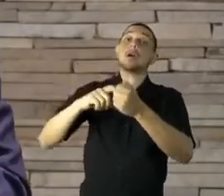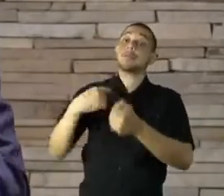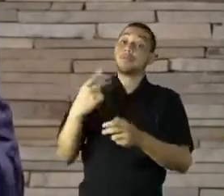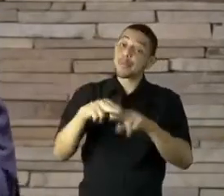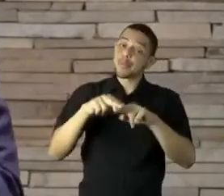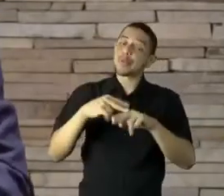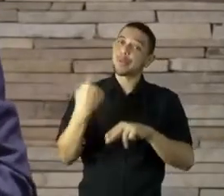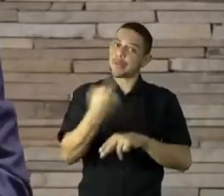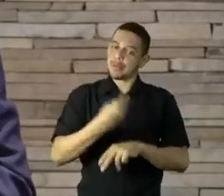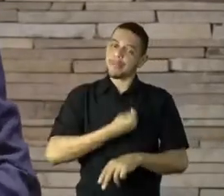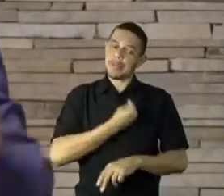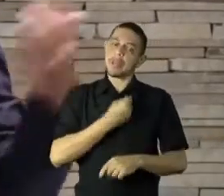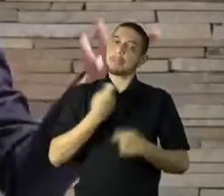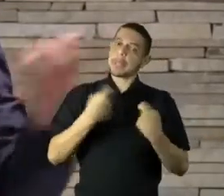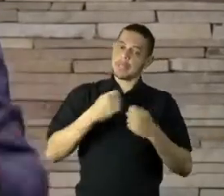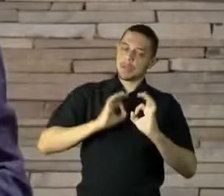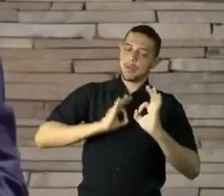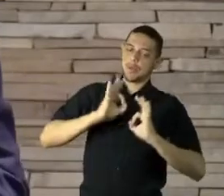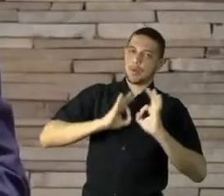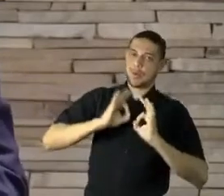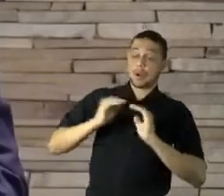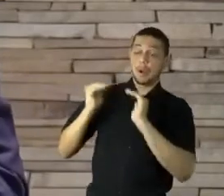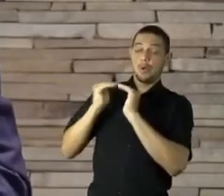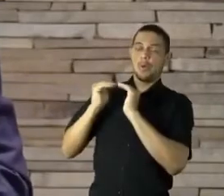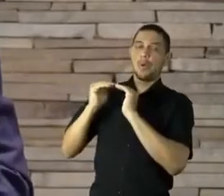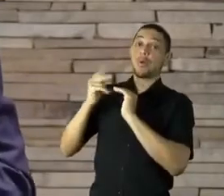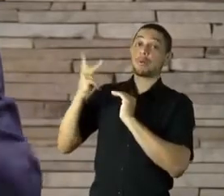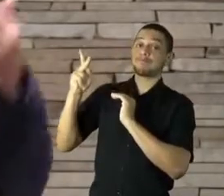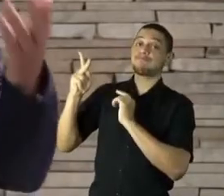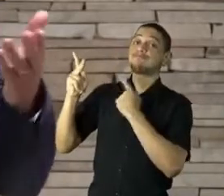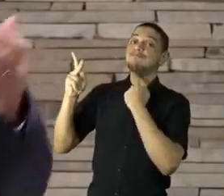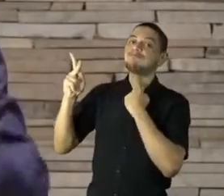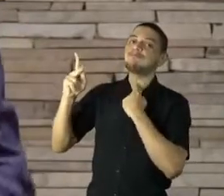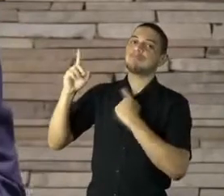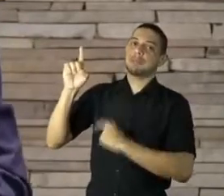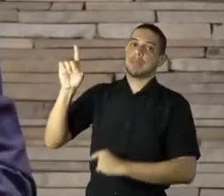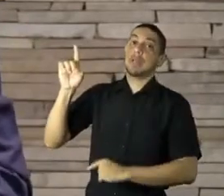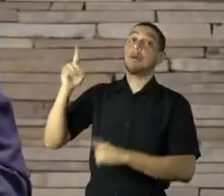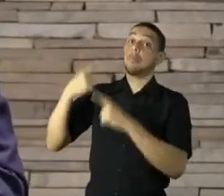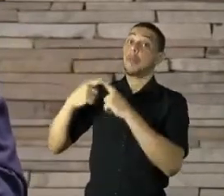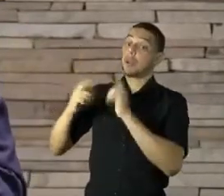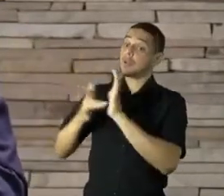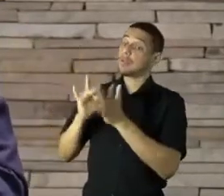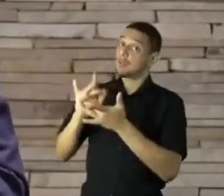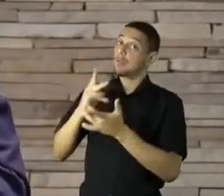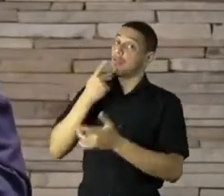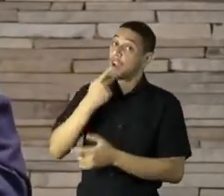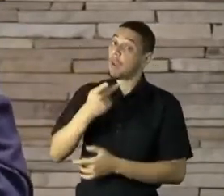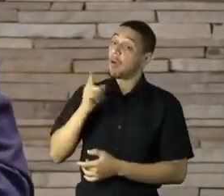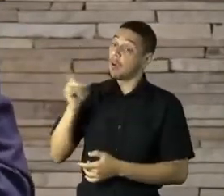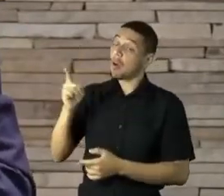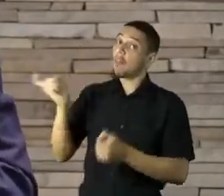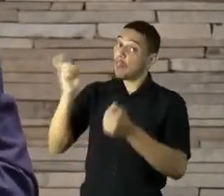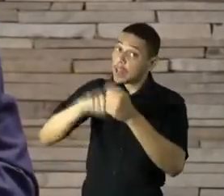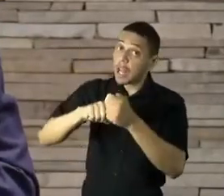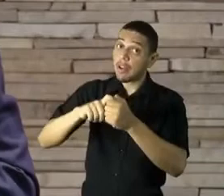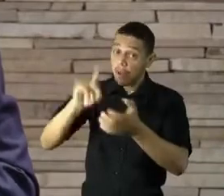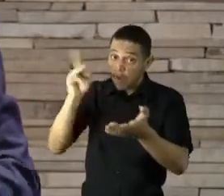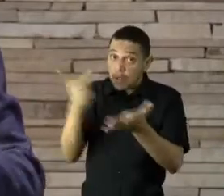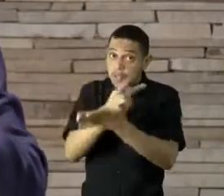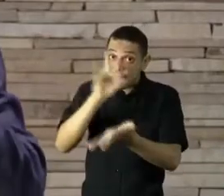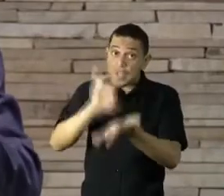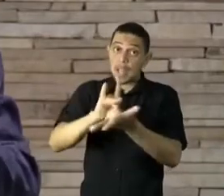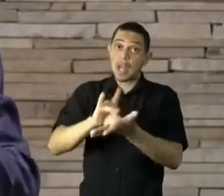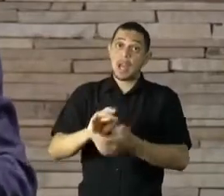dessa expectativa porque ele vai vir tudo que ele diz se cumprir e ele é Racing ele é um verdadeiro rei e o seu reino